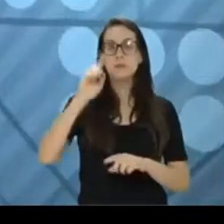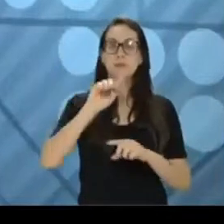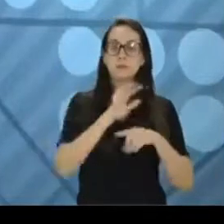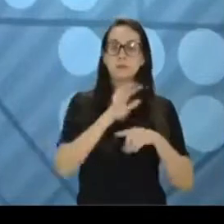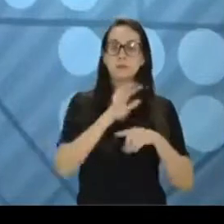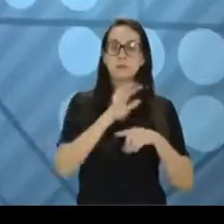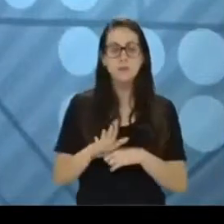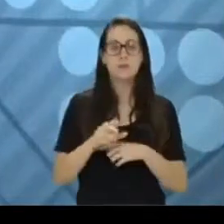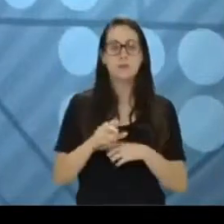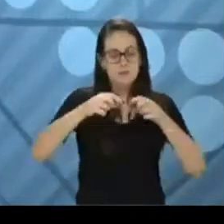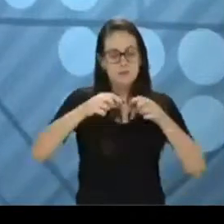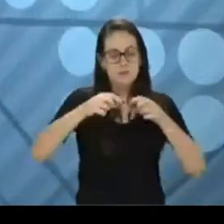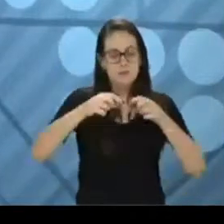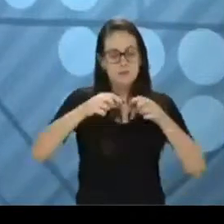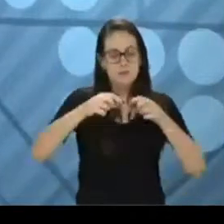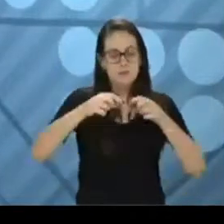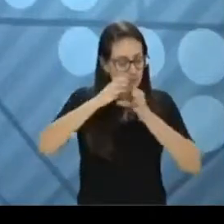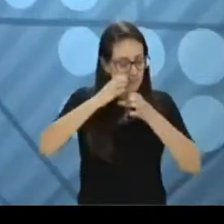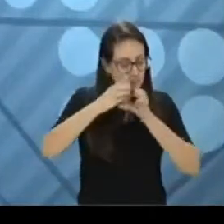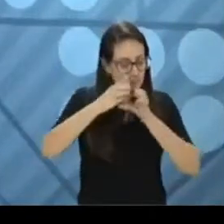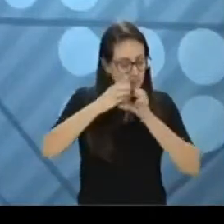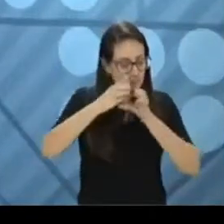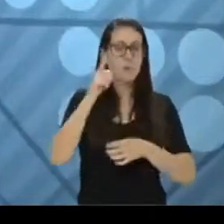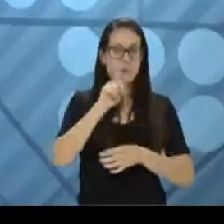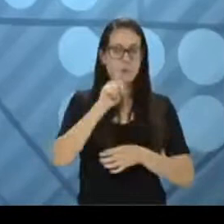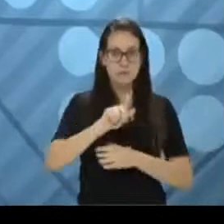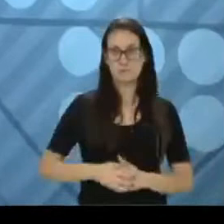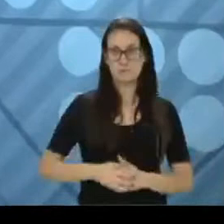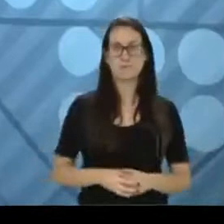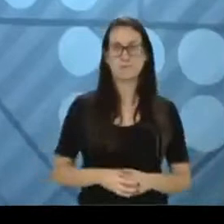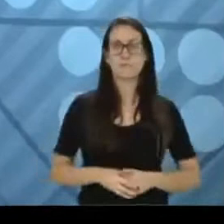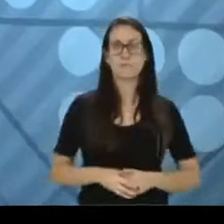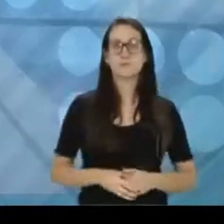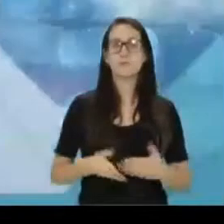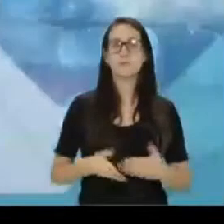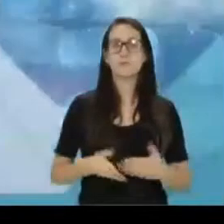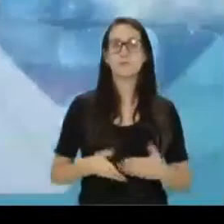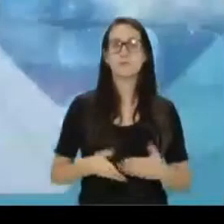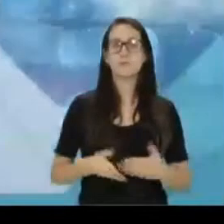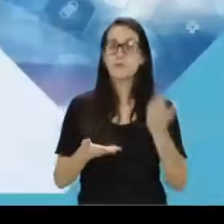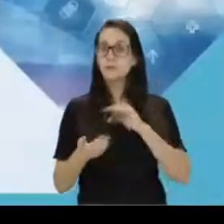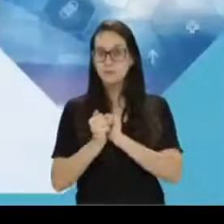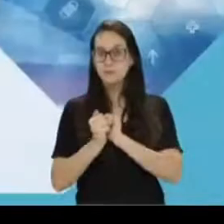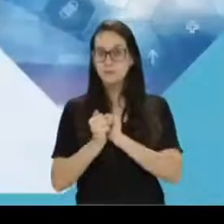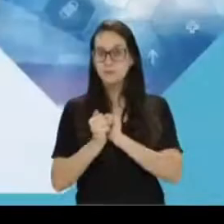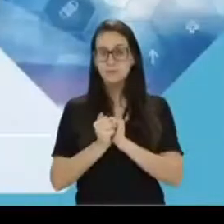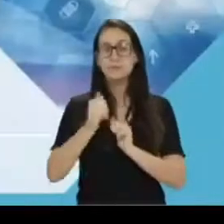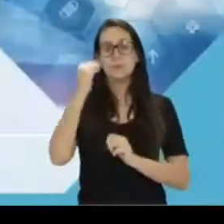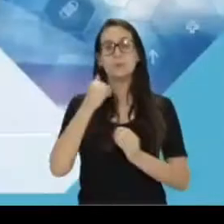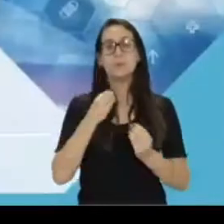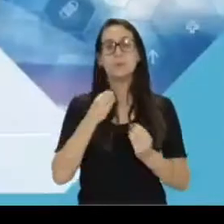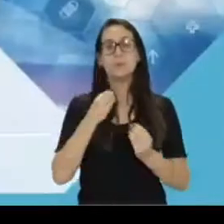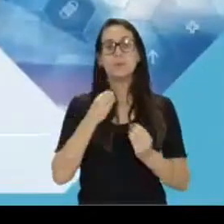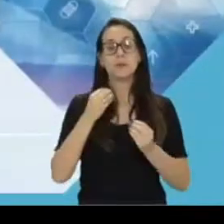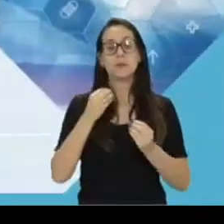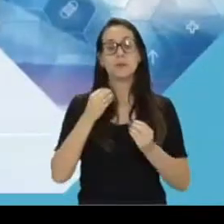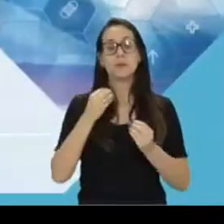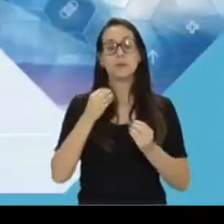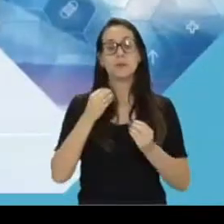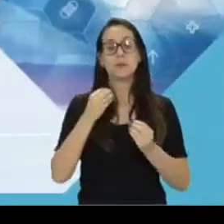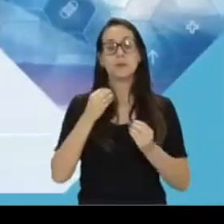facilitar compreender a visualização que nós vamos realizar nos nossos procedimentos. Então, acompanhem comigo para conhecer os nossos